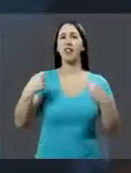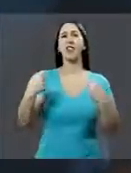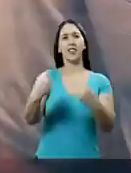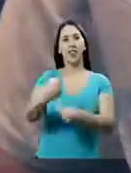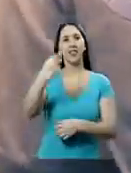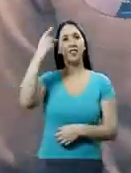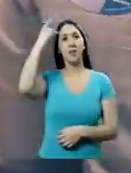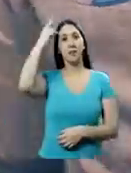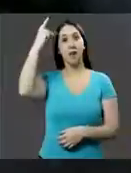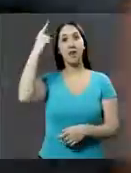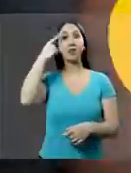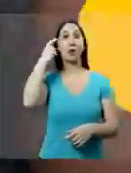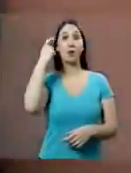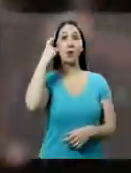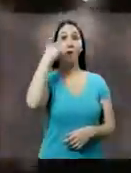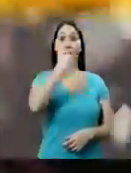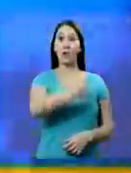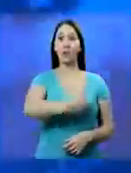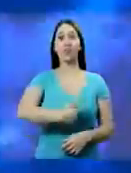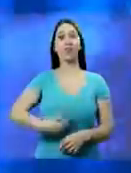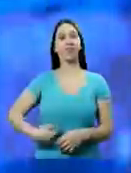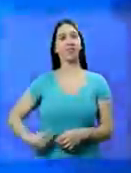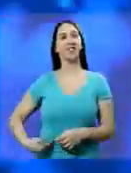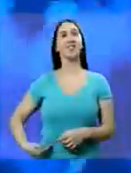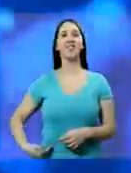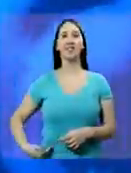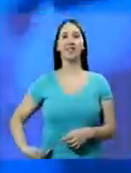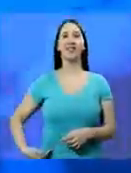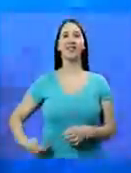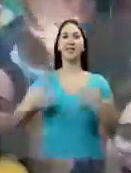defender São Paulo, Júlio Dória,